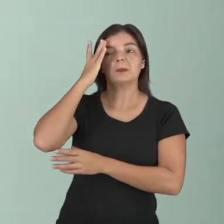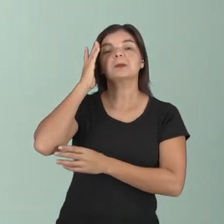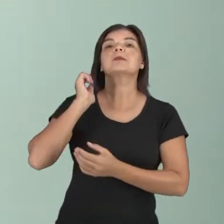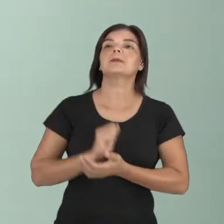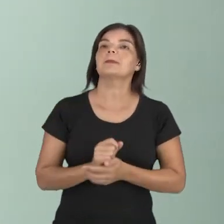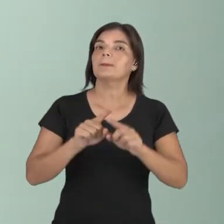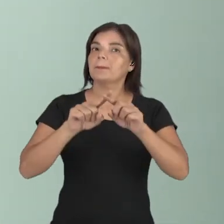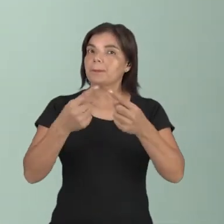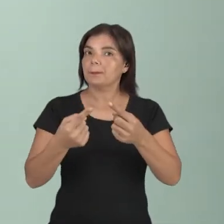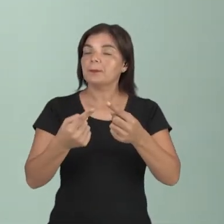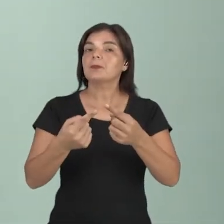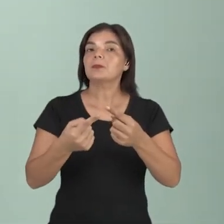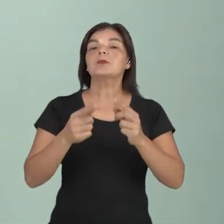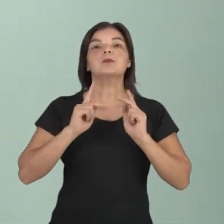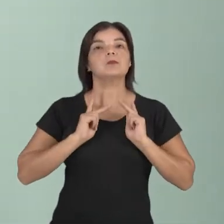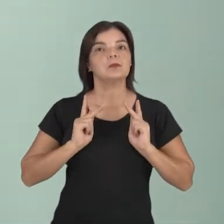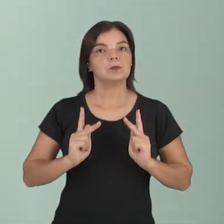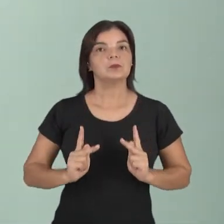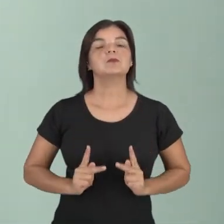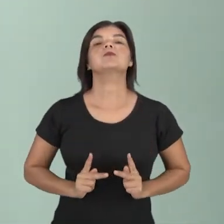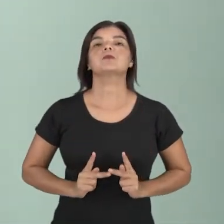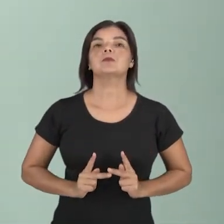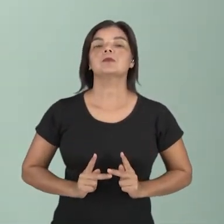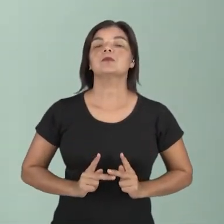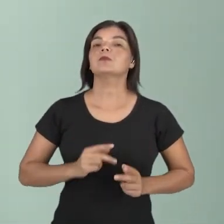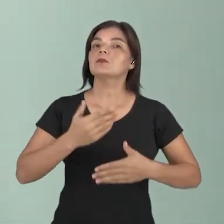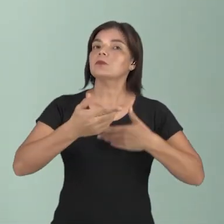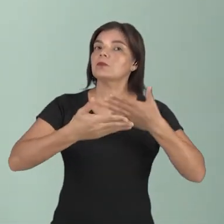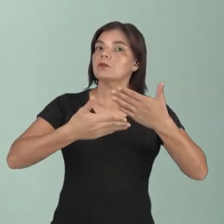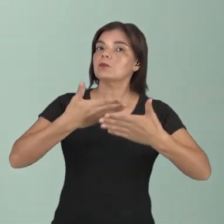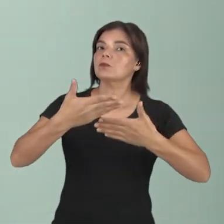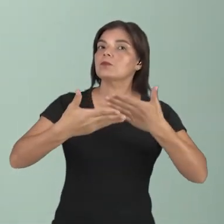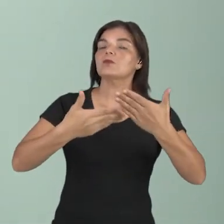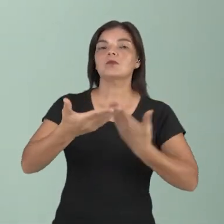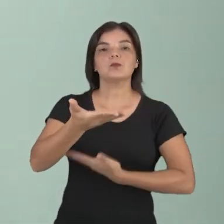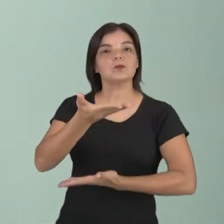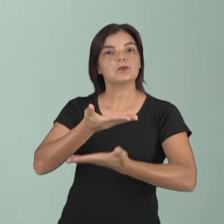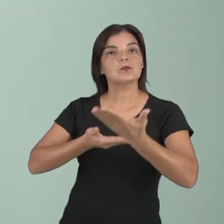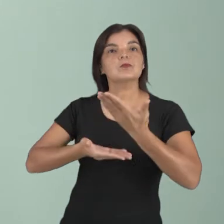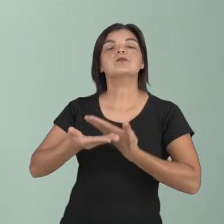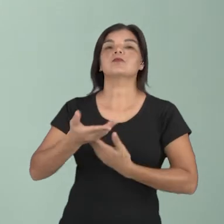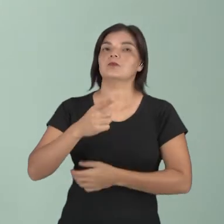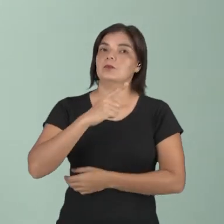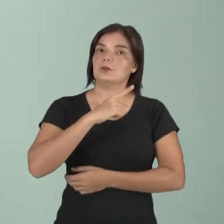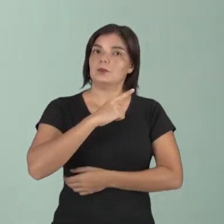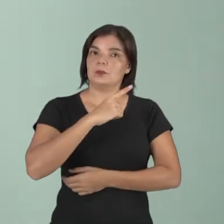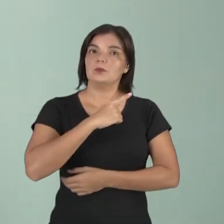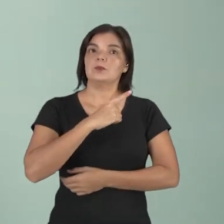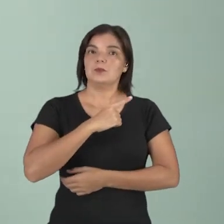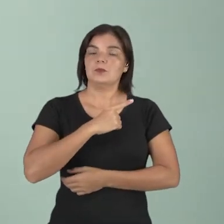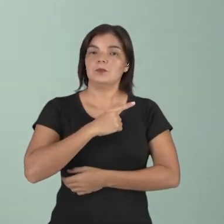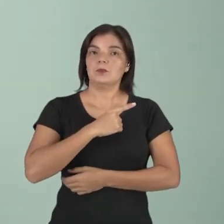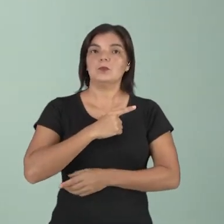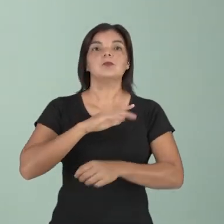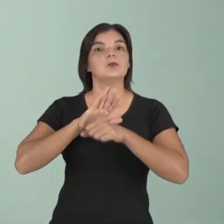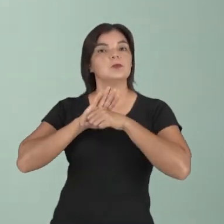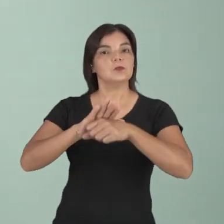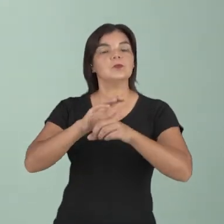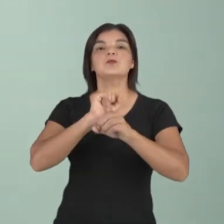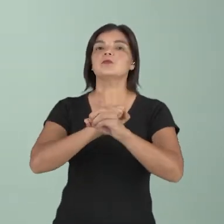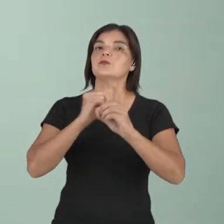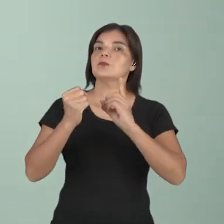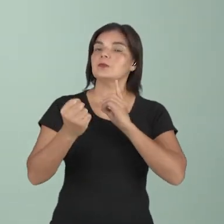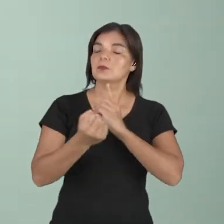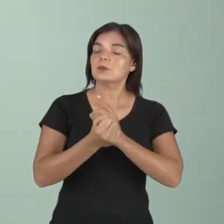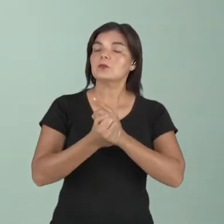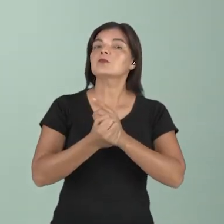pessoas, mas aquelas condutas que elas geram interação. Eu tenho ação social a